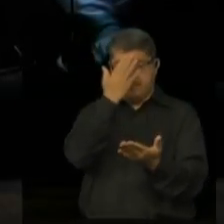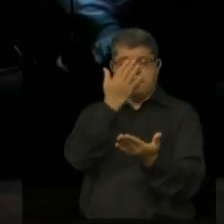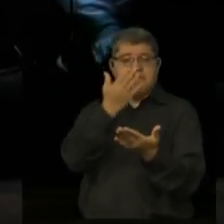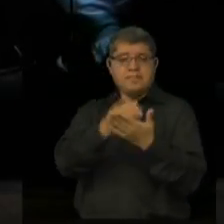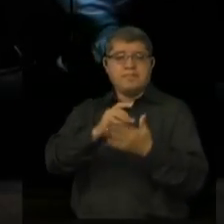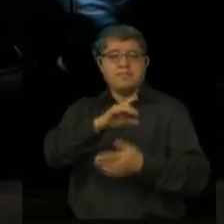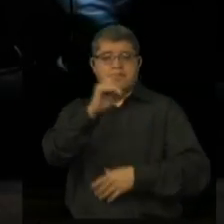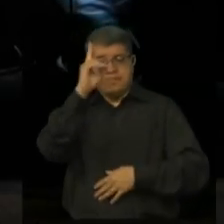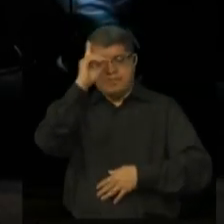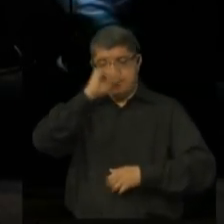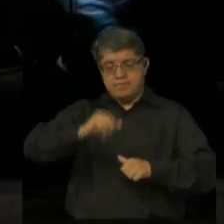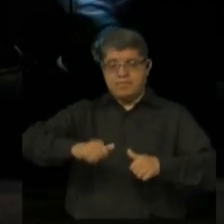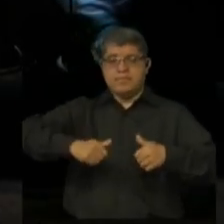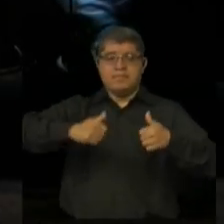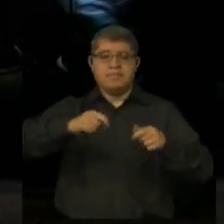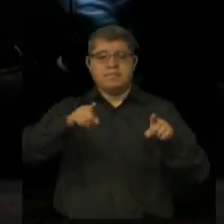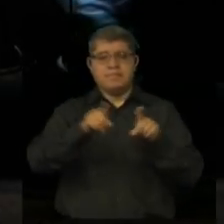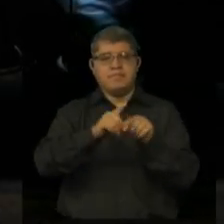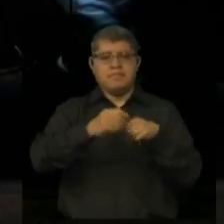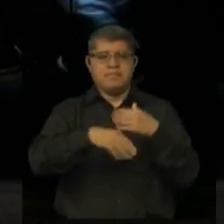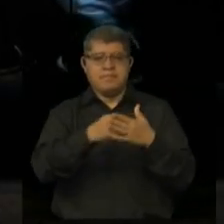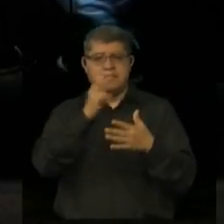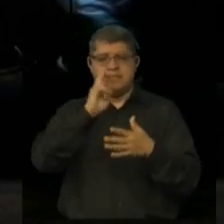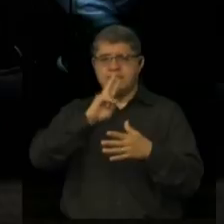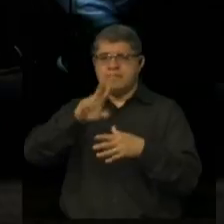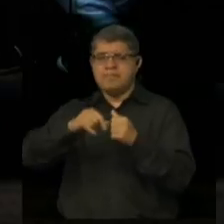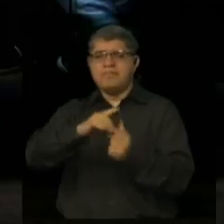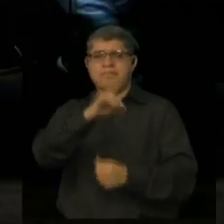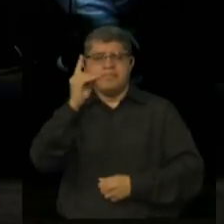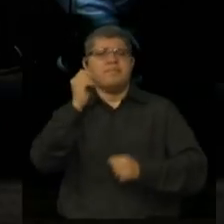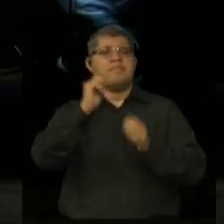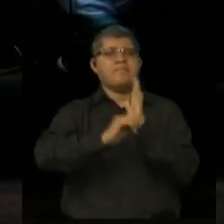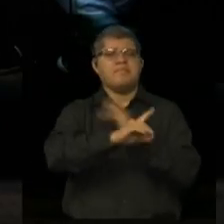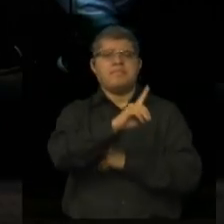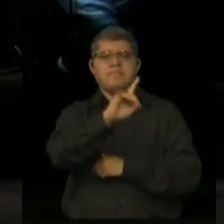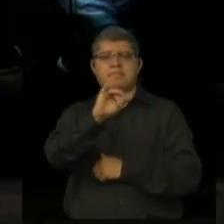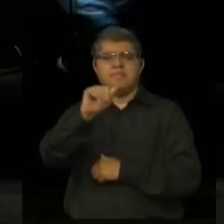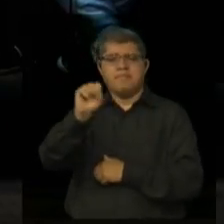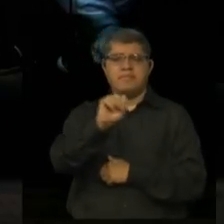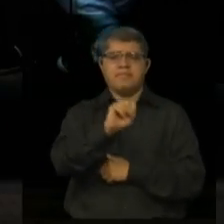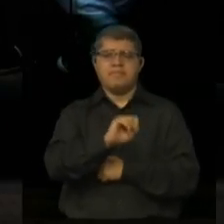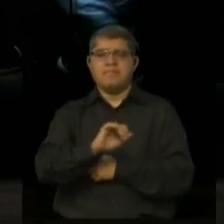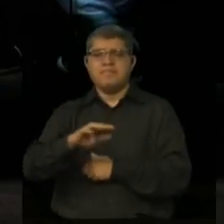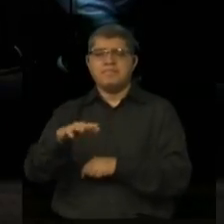nos dias tensos. Rezo com os credos só nos dias.